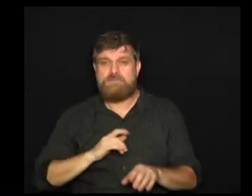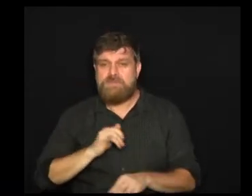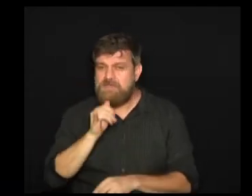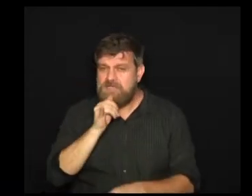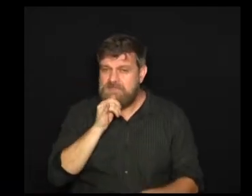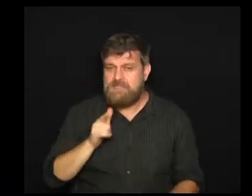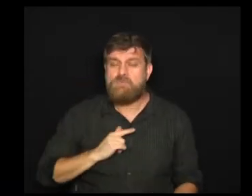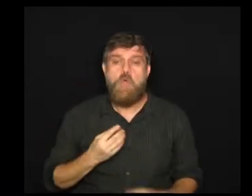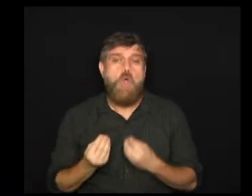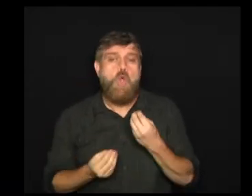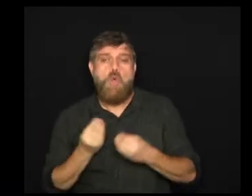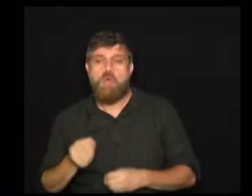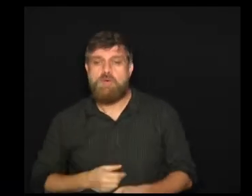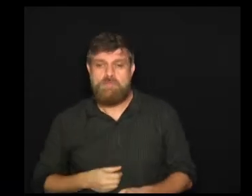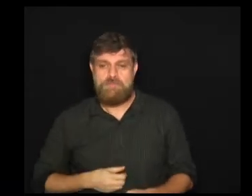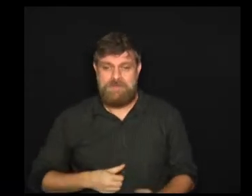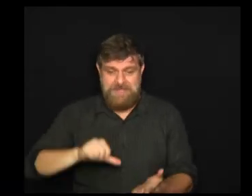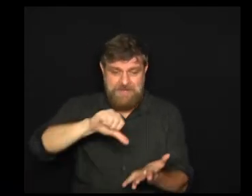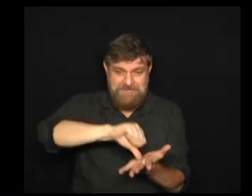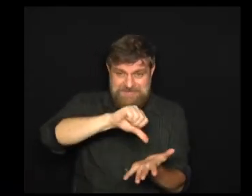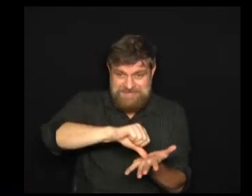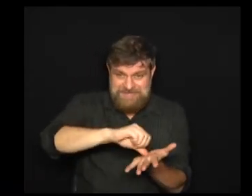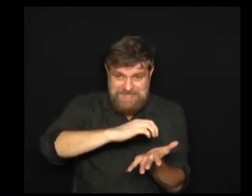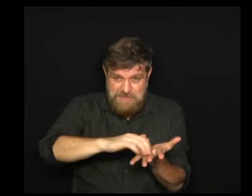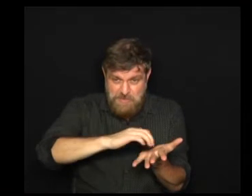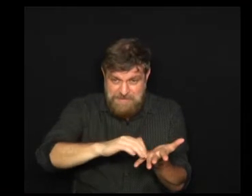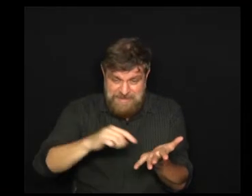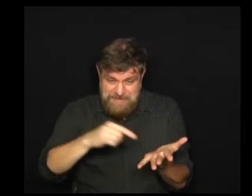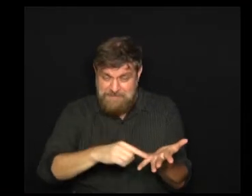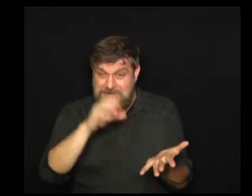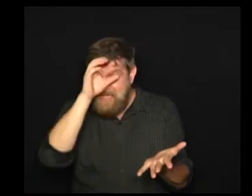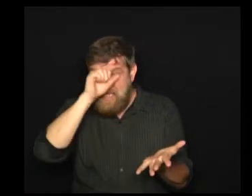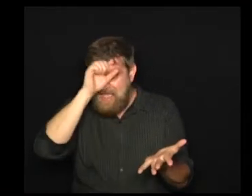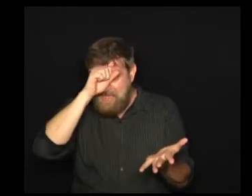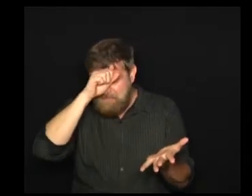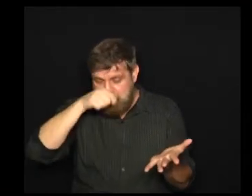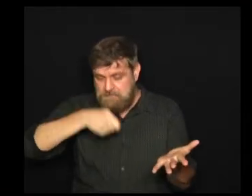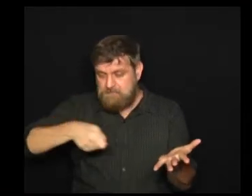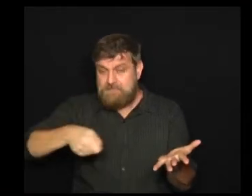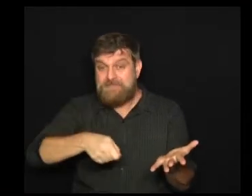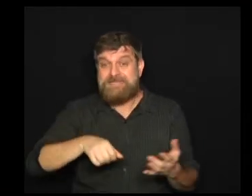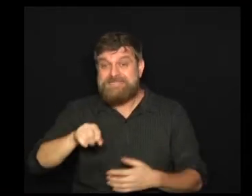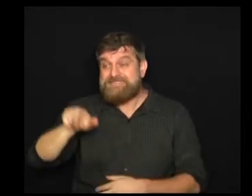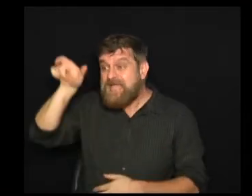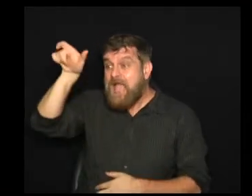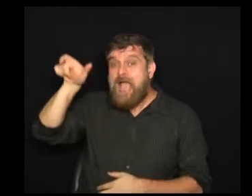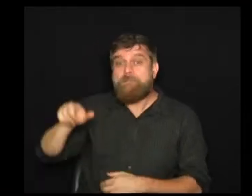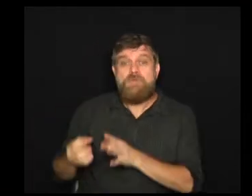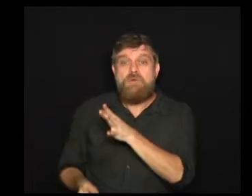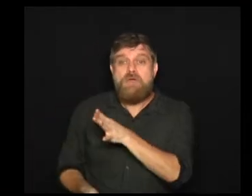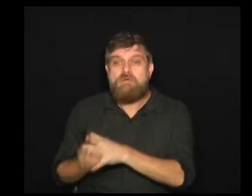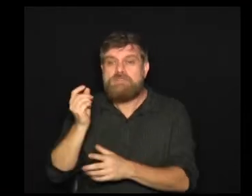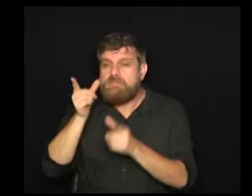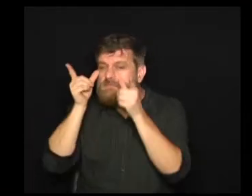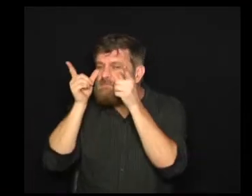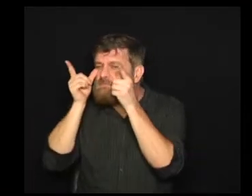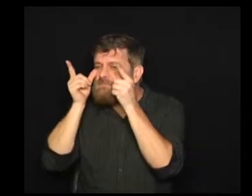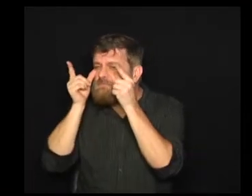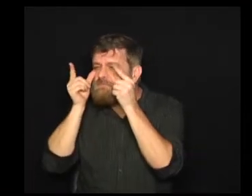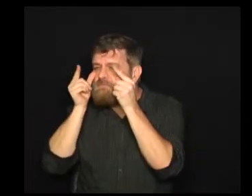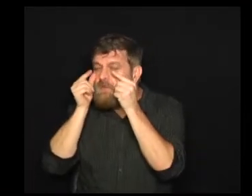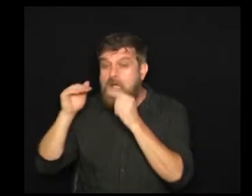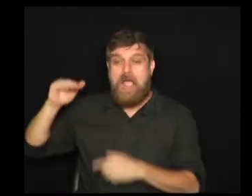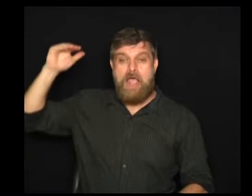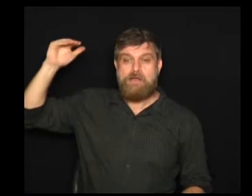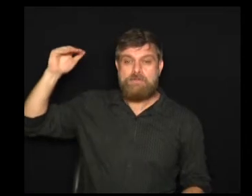para ir até lá ao Centro Cultural Luiz Braille para aprender reabilitação, se a pessoa perdeu a visão depois de